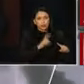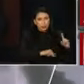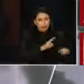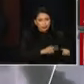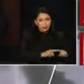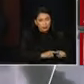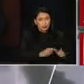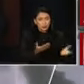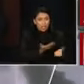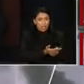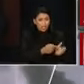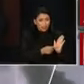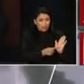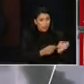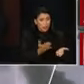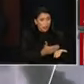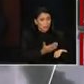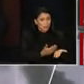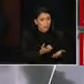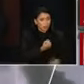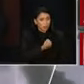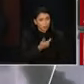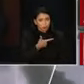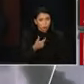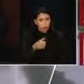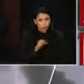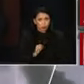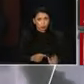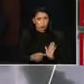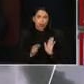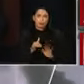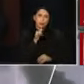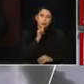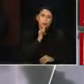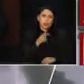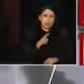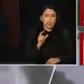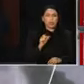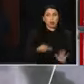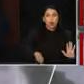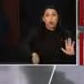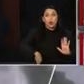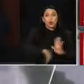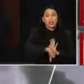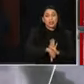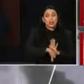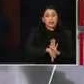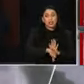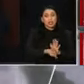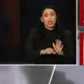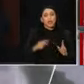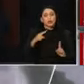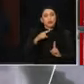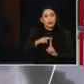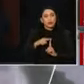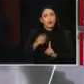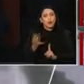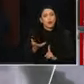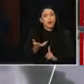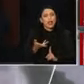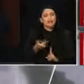denúncia, em especial na página 28, menciona, por exemplo, a prática do crime de dano qualificado e de dano a bem